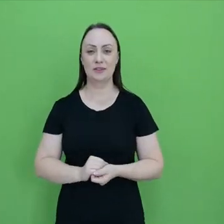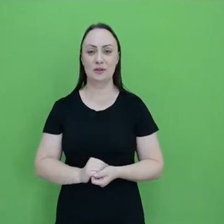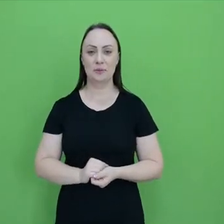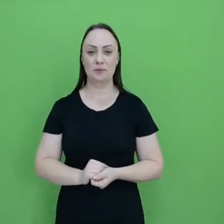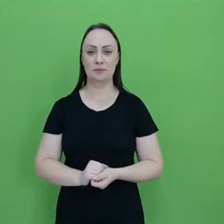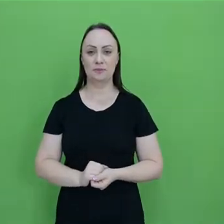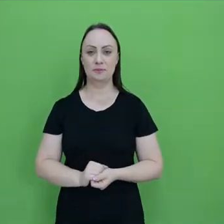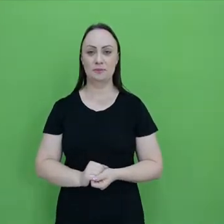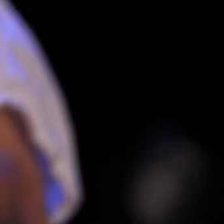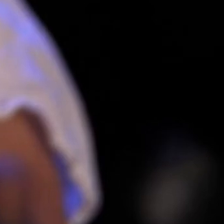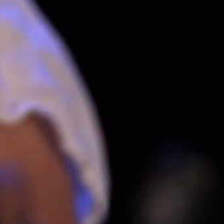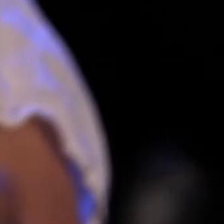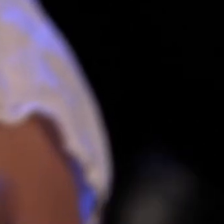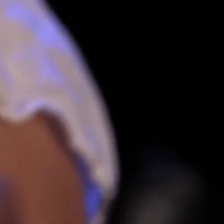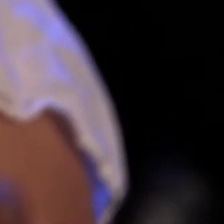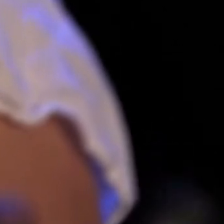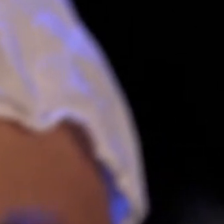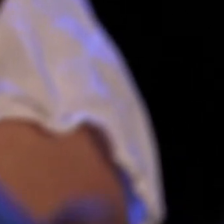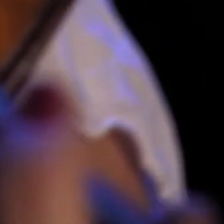Mãos de Iva tocam o violino.